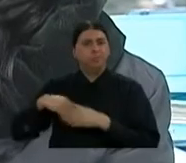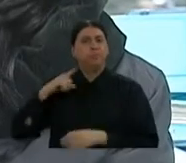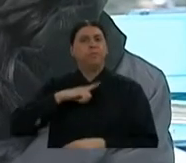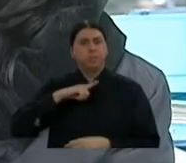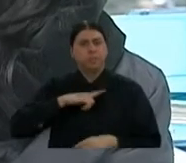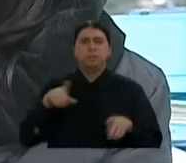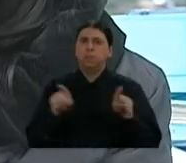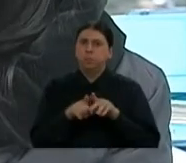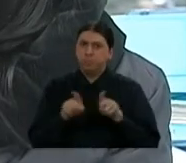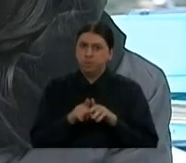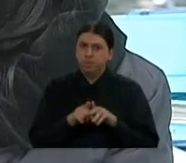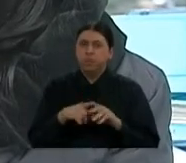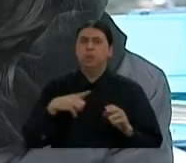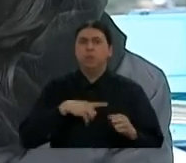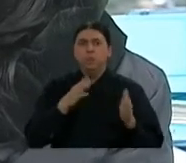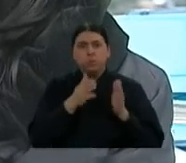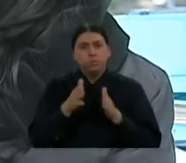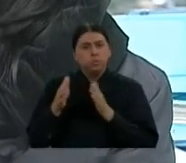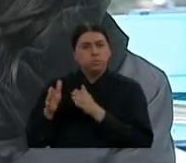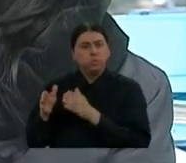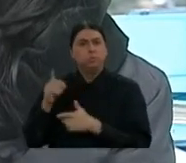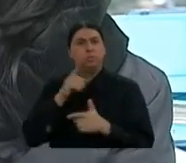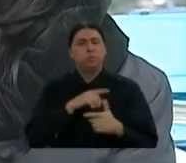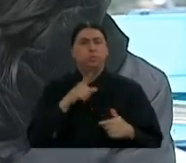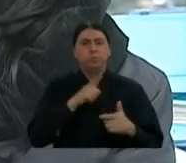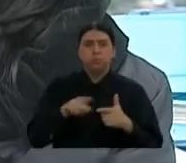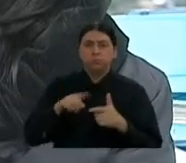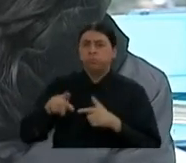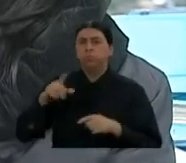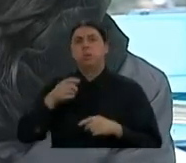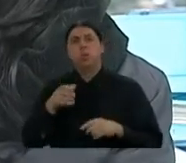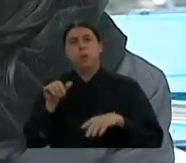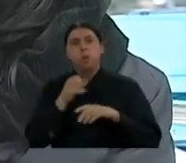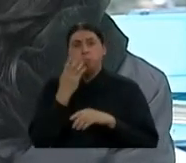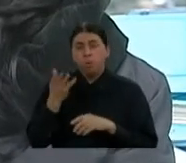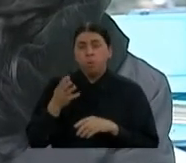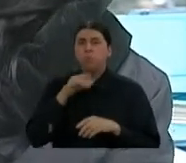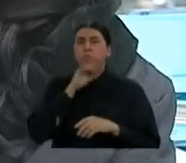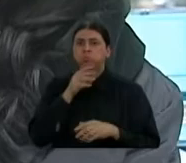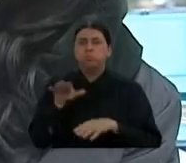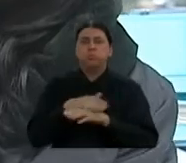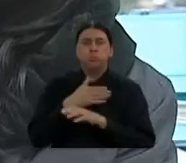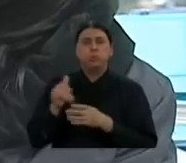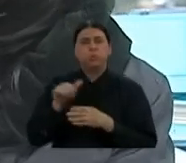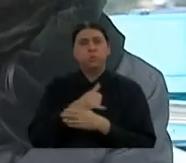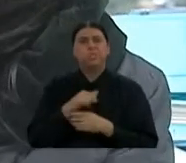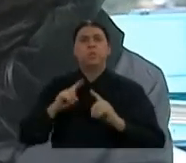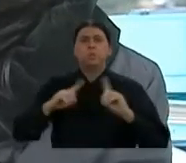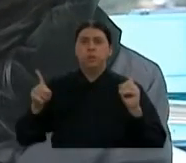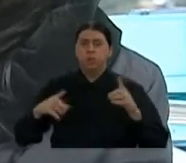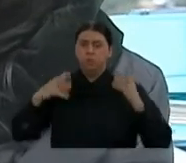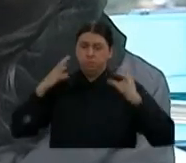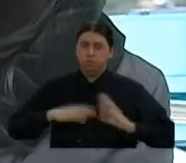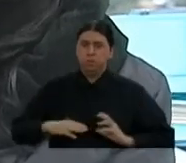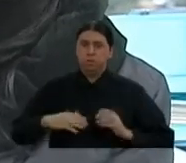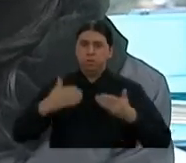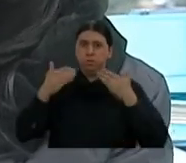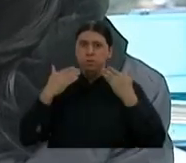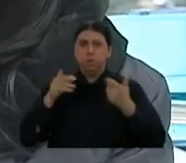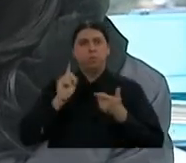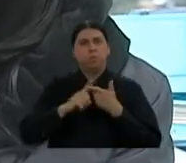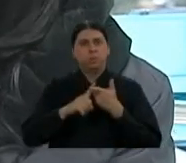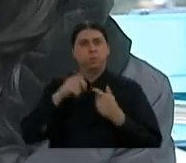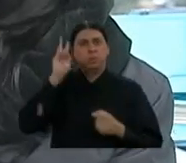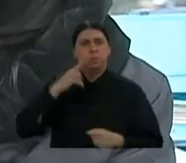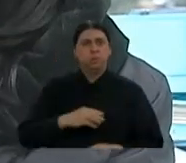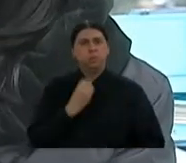joão vim passar privações e talvez hoje algum algum comportamento que ele apresente tem a ver com sua história de vida